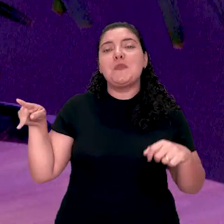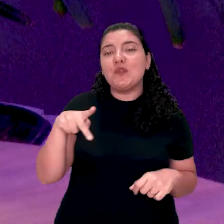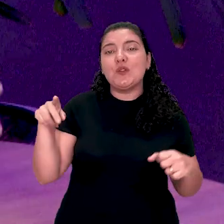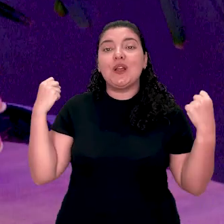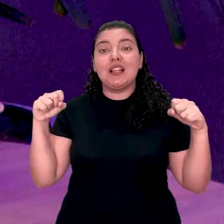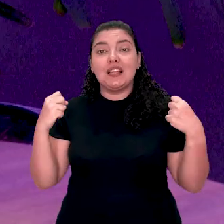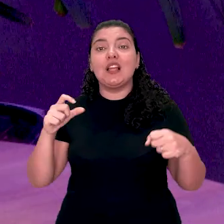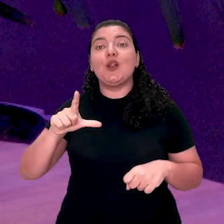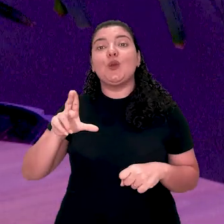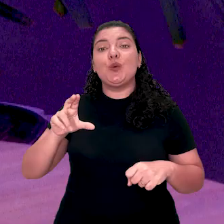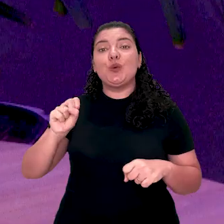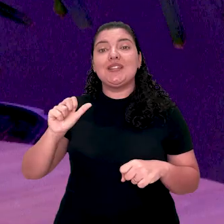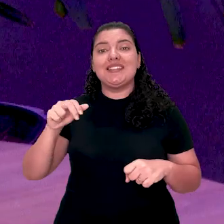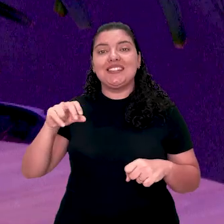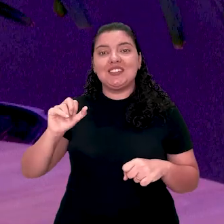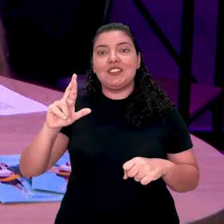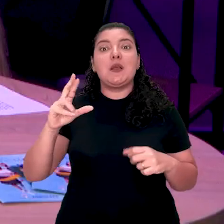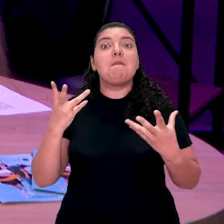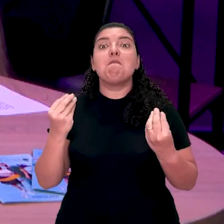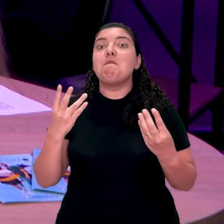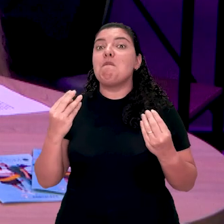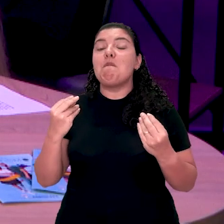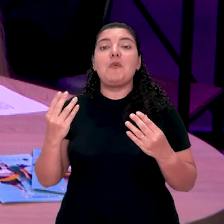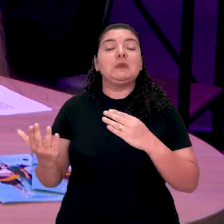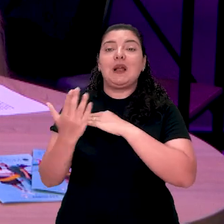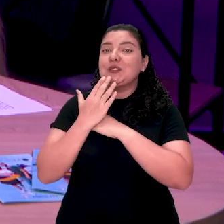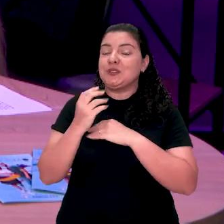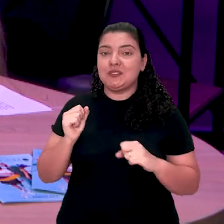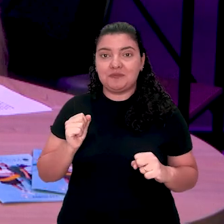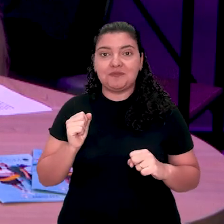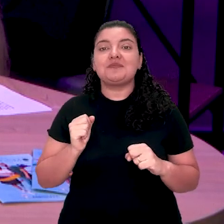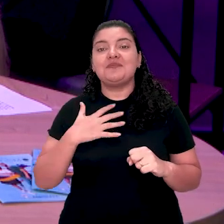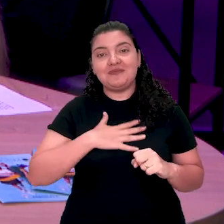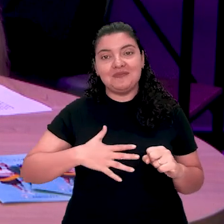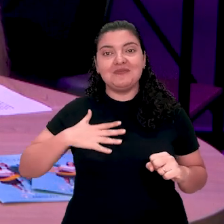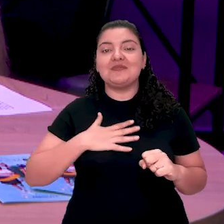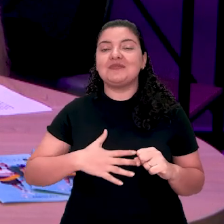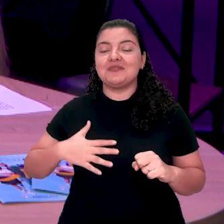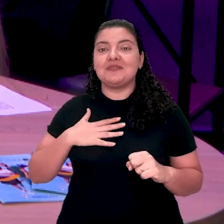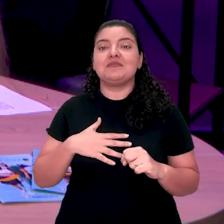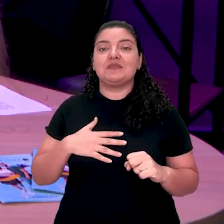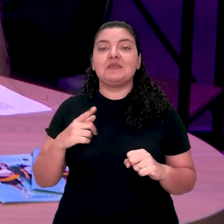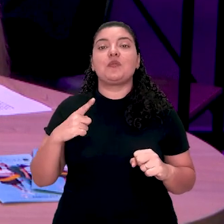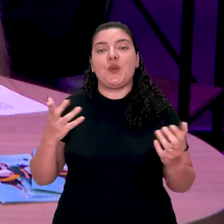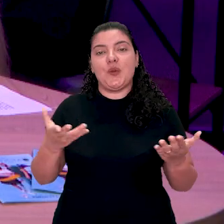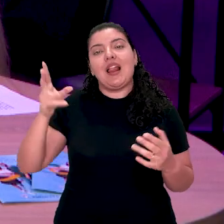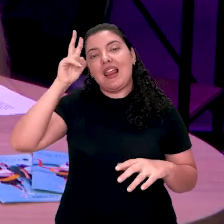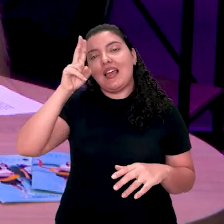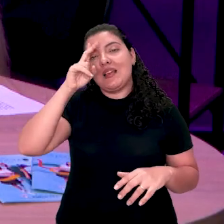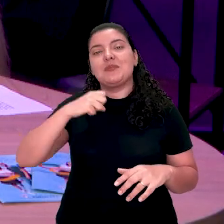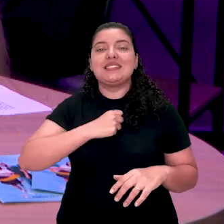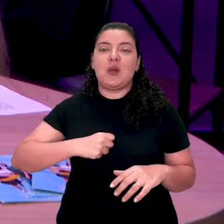tinha o famoso Luzani. Luzani, que me carregava horrores. Carregava horrores. E com maior alegria, maior prazer, né? E a gente hoje lembra dele com